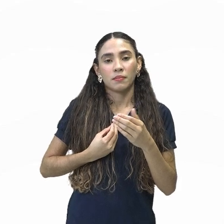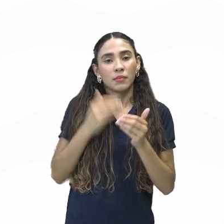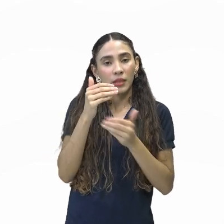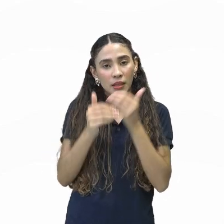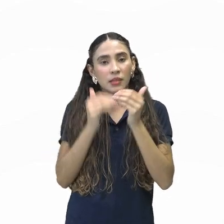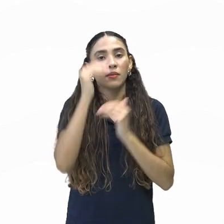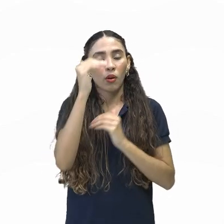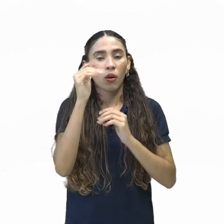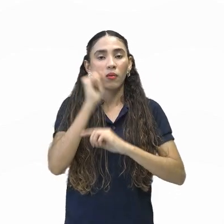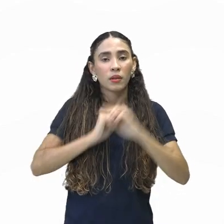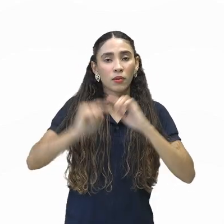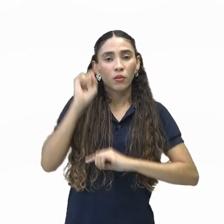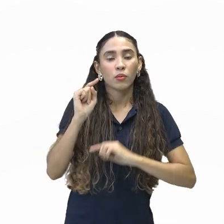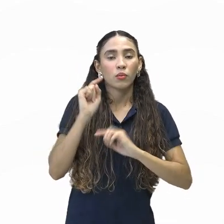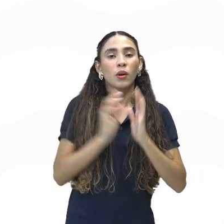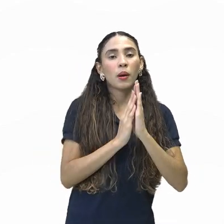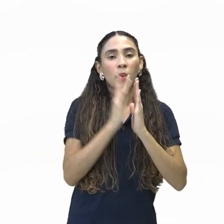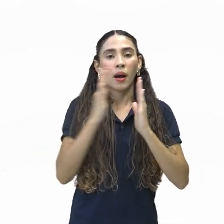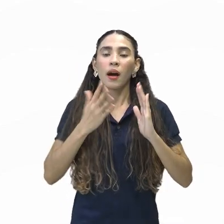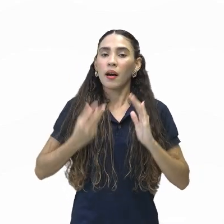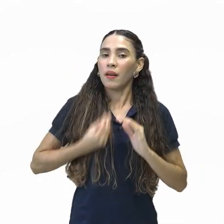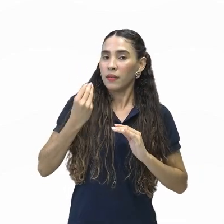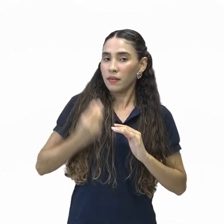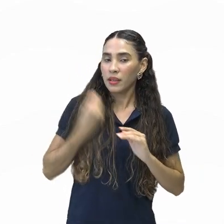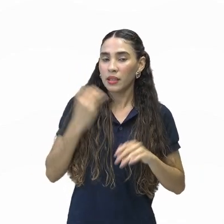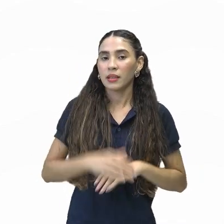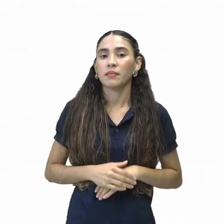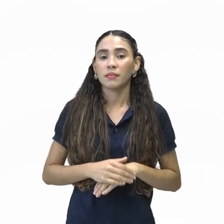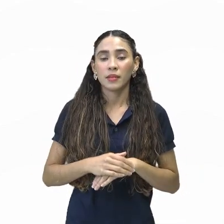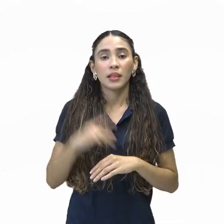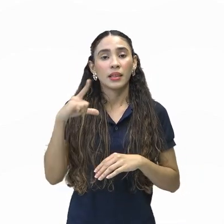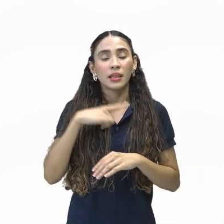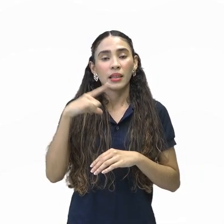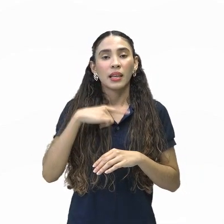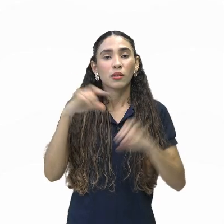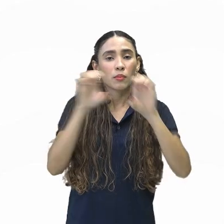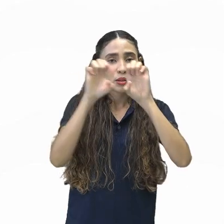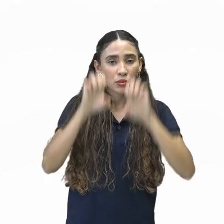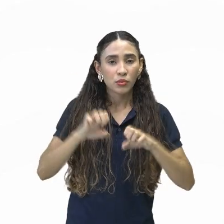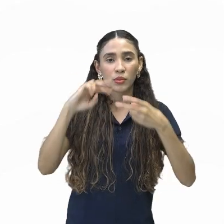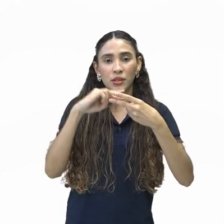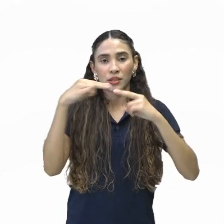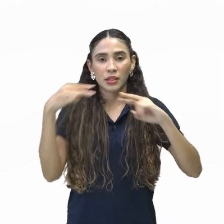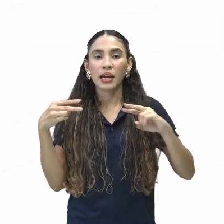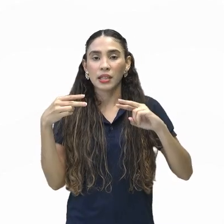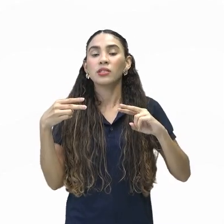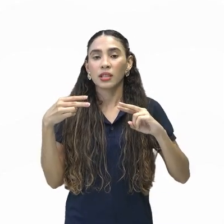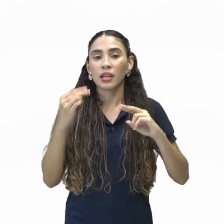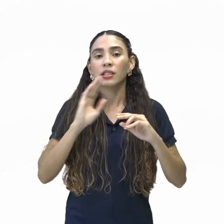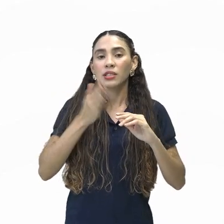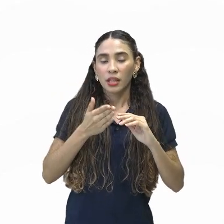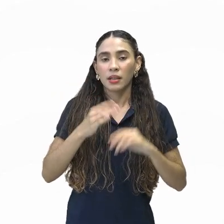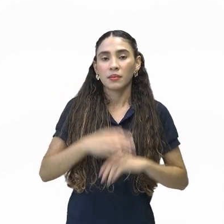se desenvolvem ao longo de sua vida, seguindo um padrão genético